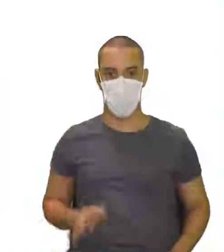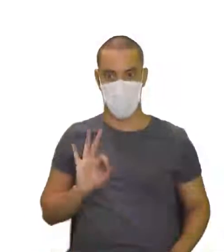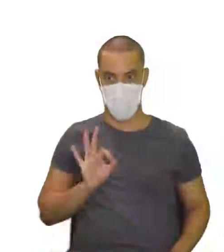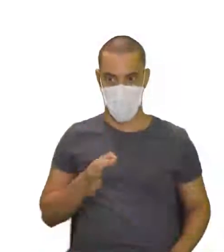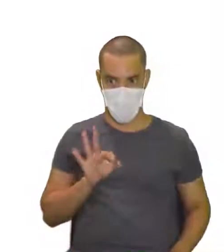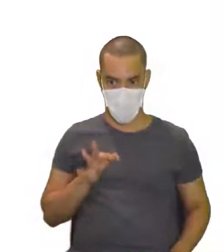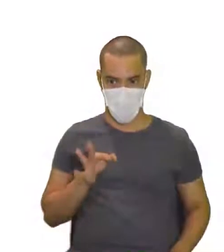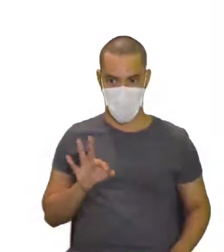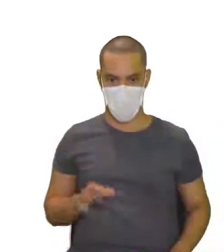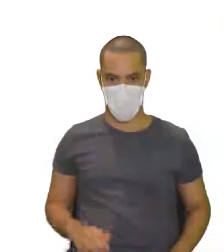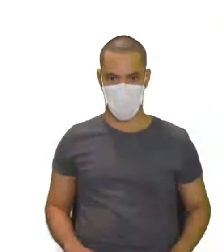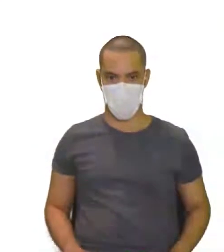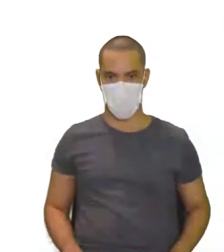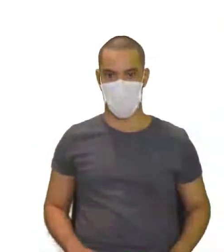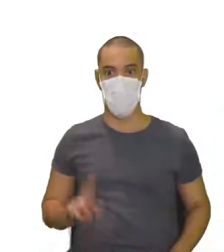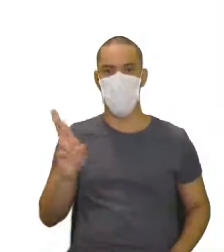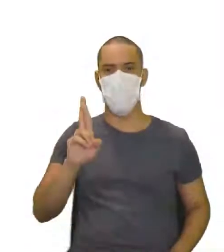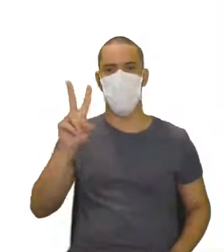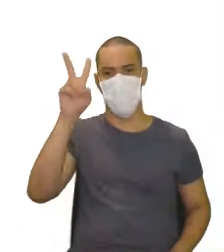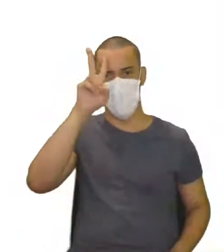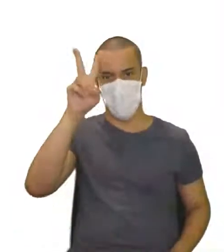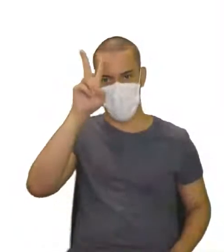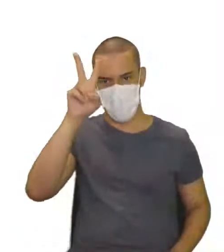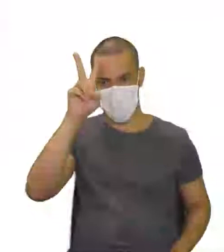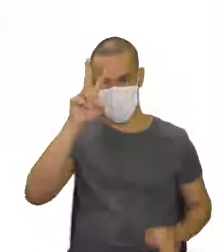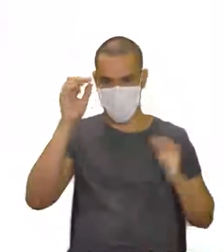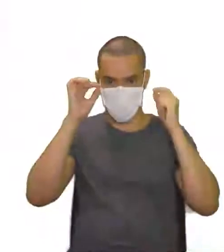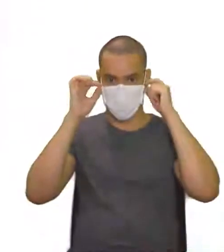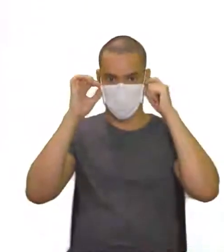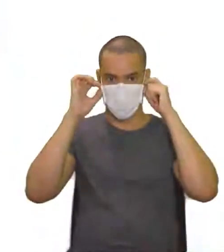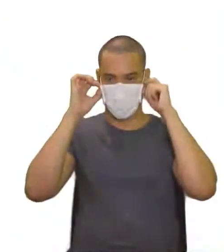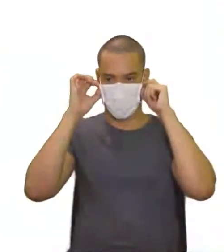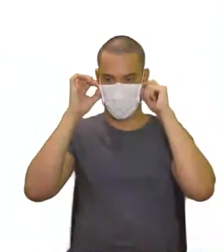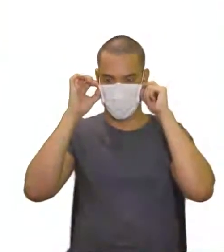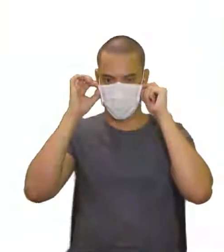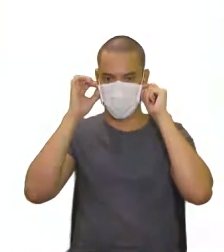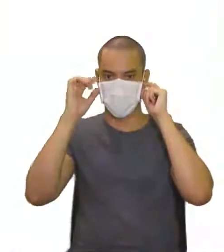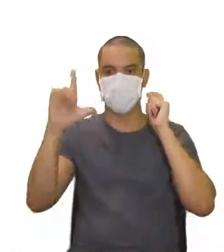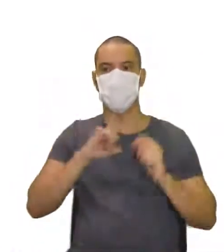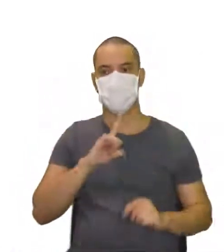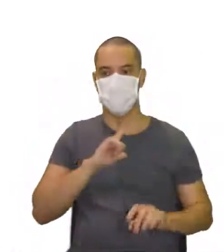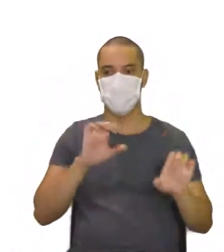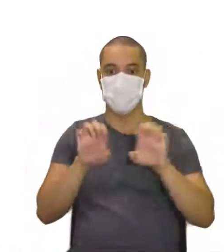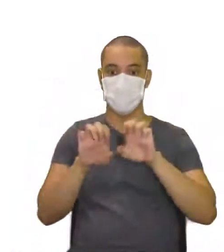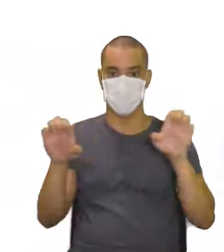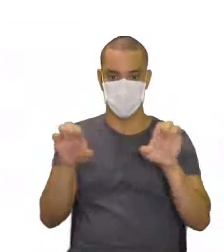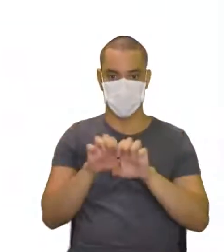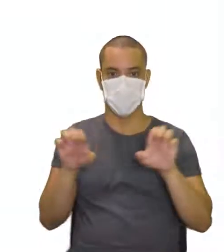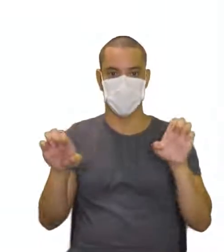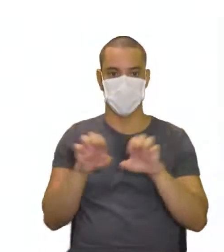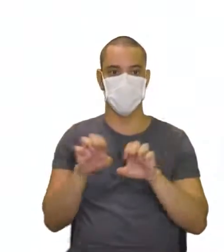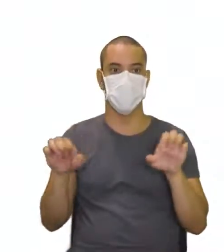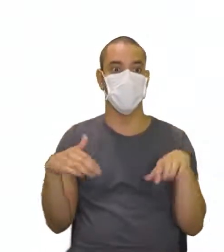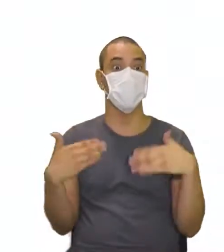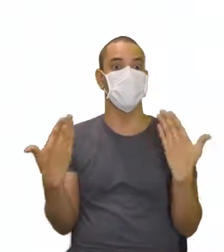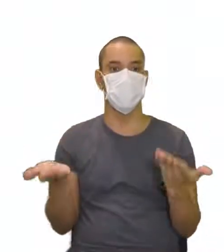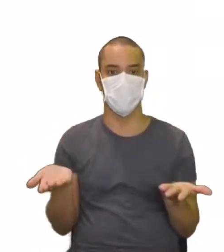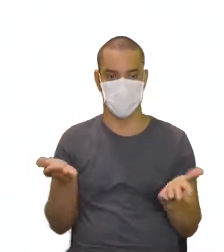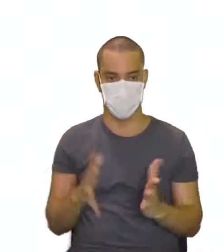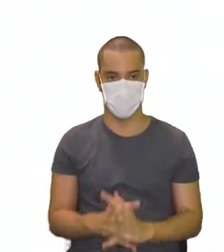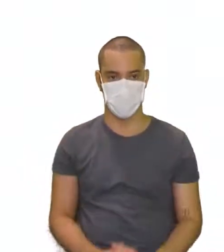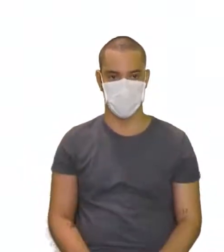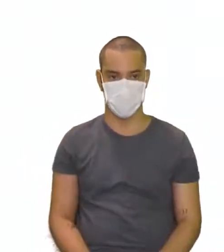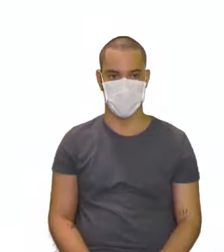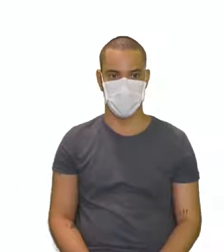Ok? Quem lembra lá que gerador tem equação? Tem, pessoal, o gerador tem uma equação. O que é a equação do gerador? Olha